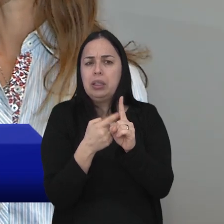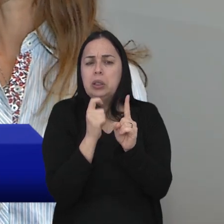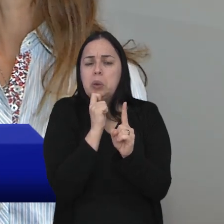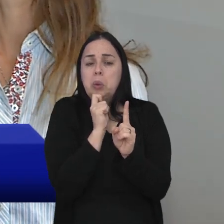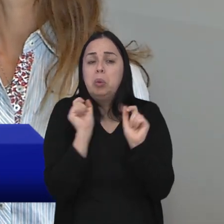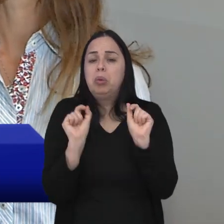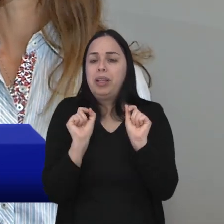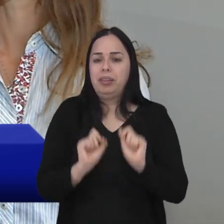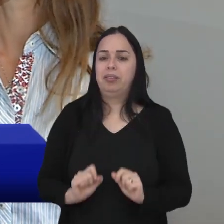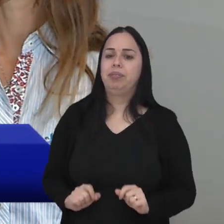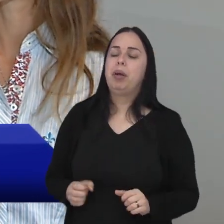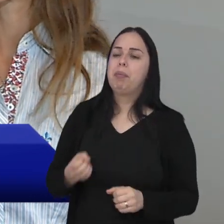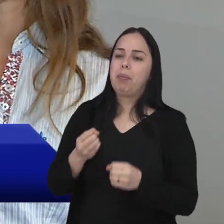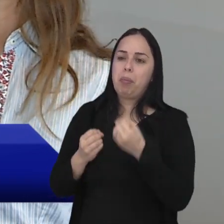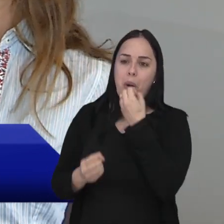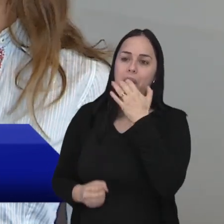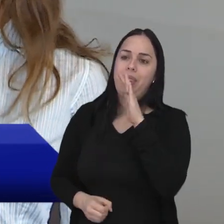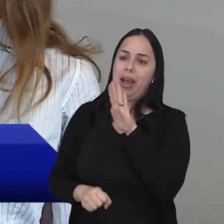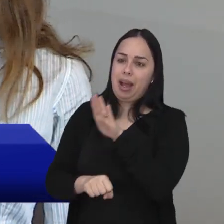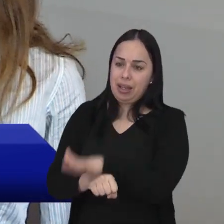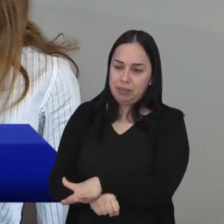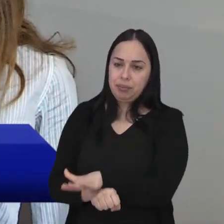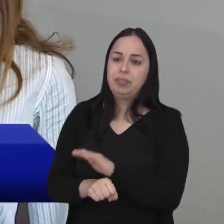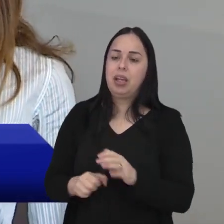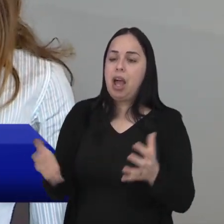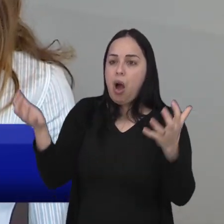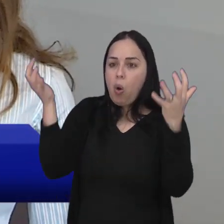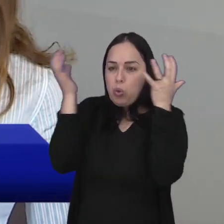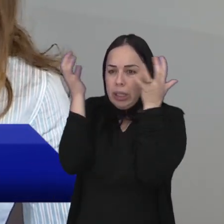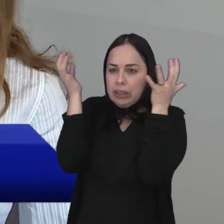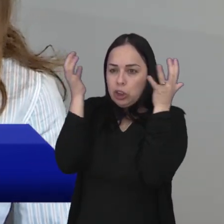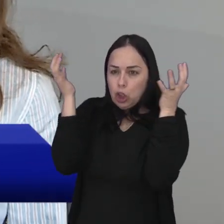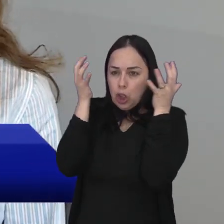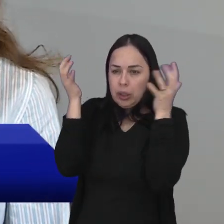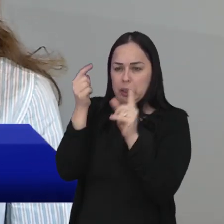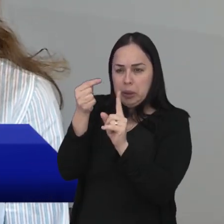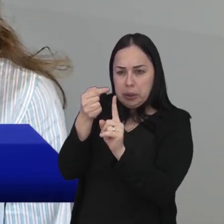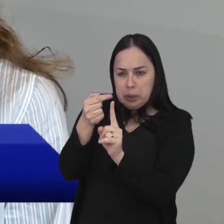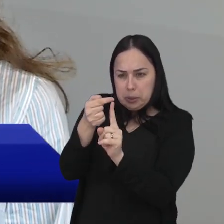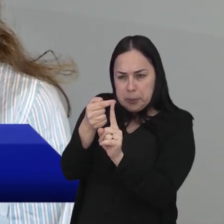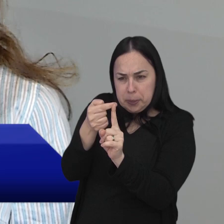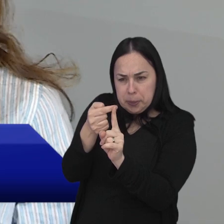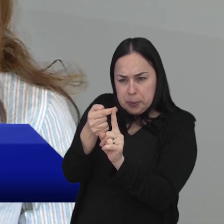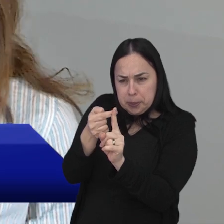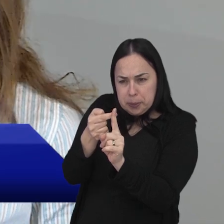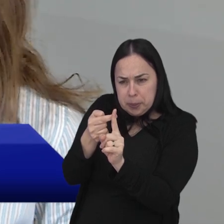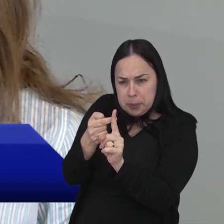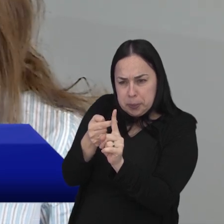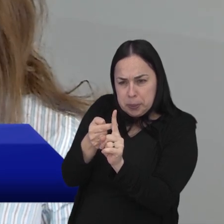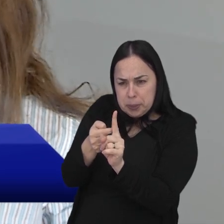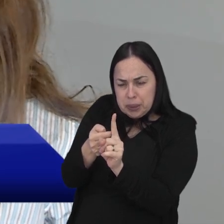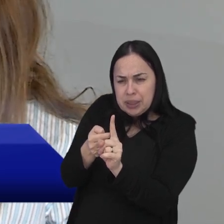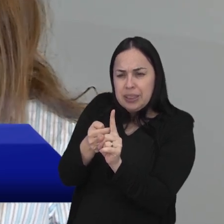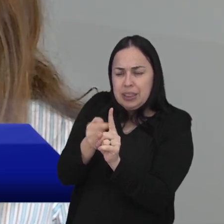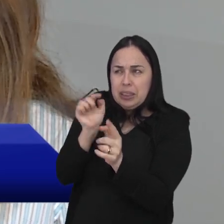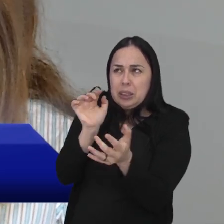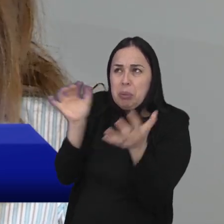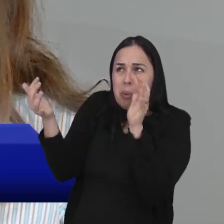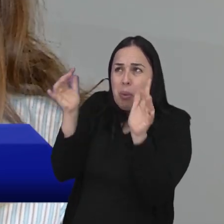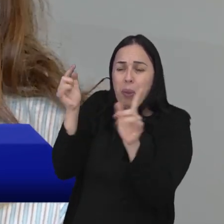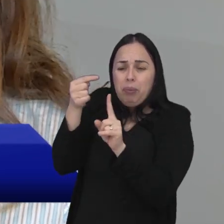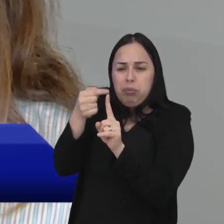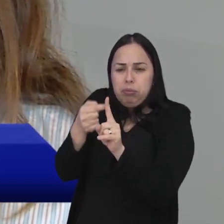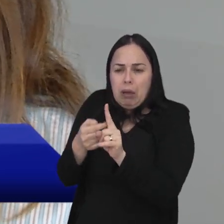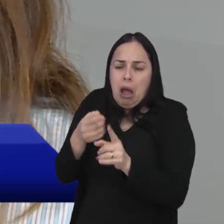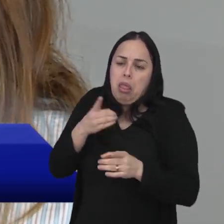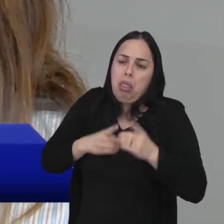depressão sazonal, a gente está falando do quê? Boa tarde. A depressão sazonal é um transtorno afetivo, um subtipo da depressão que ela está